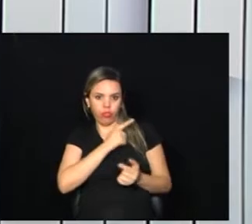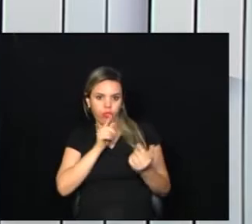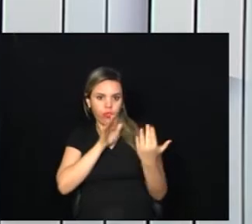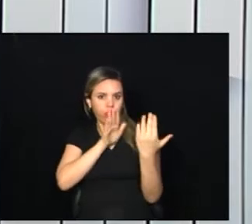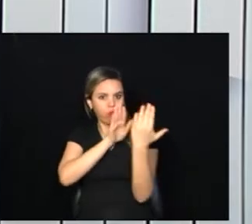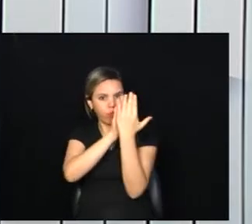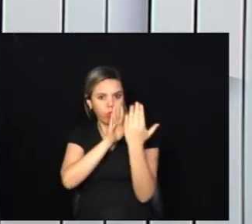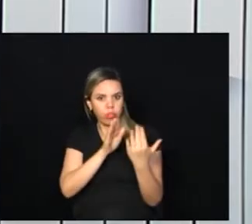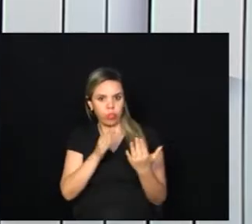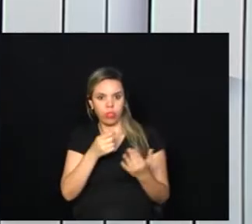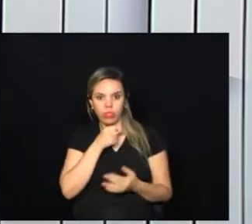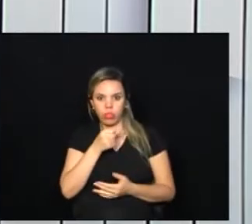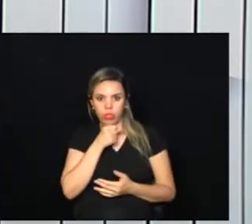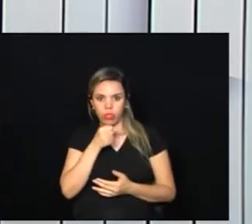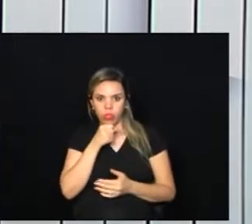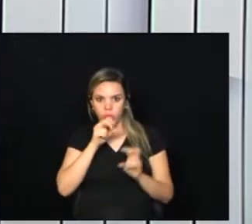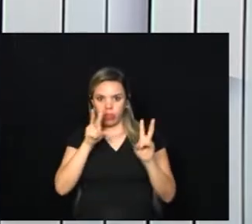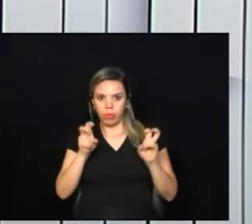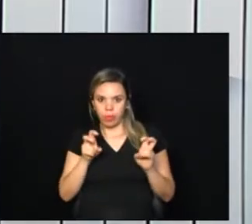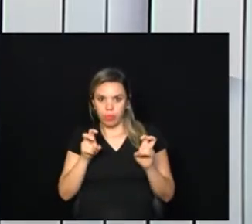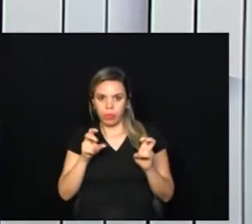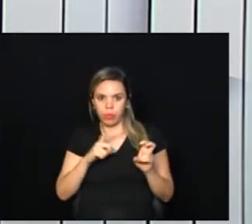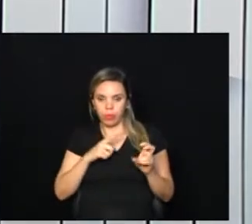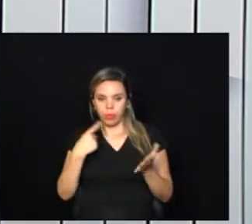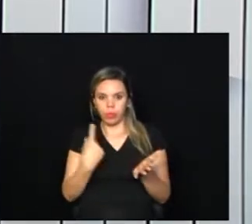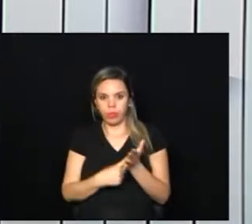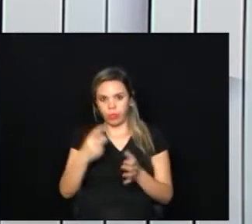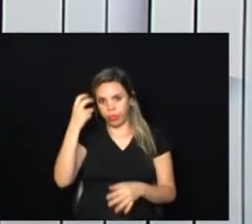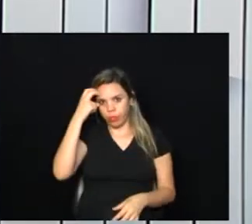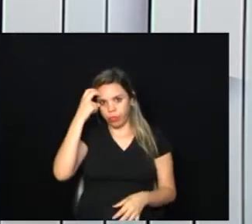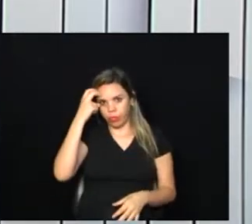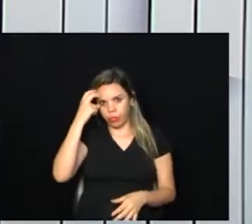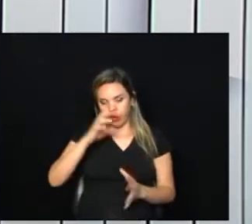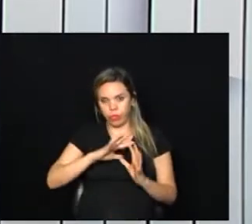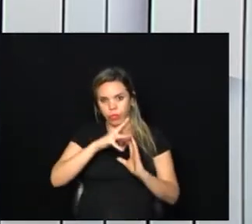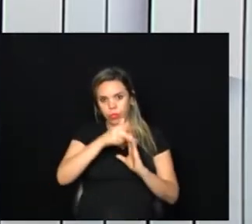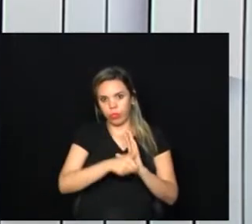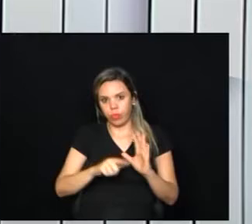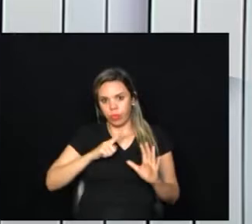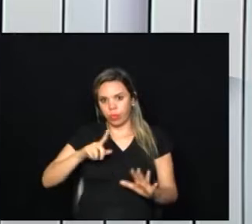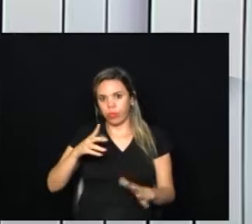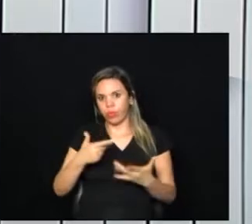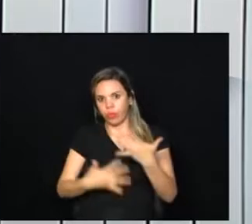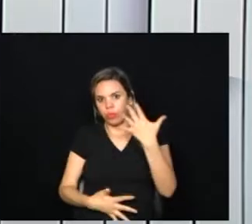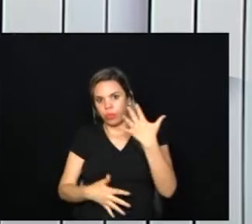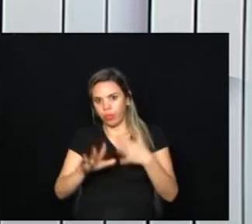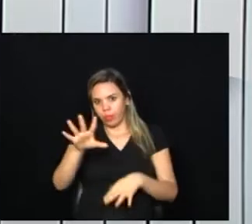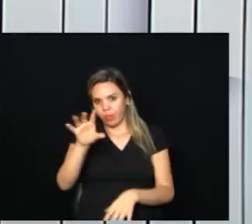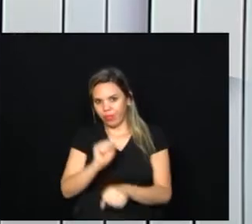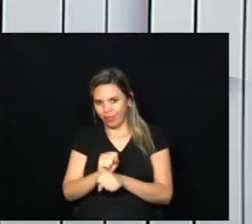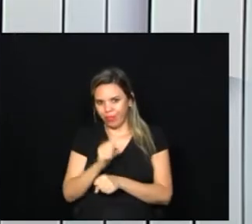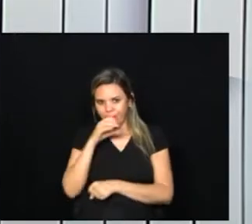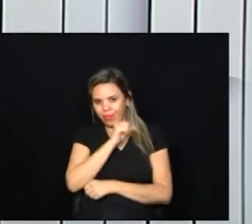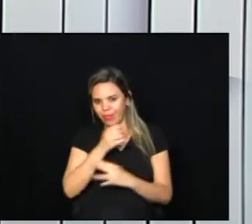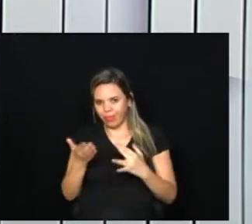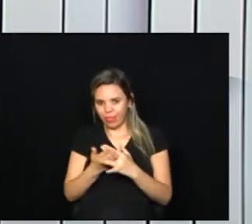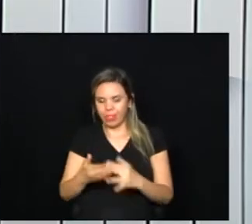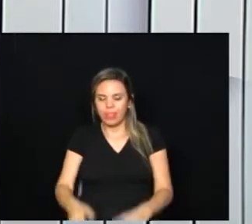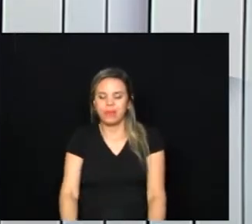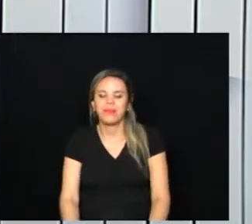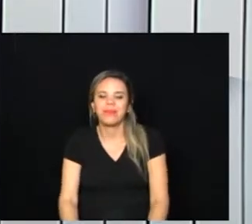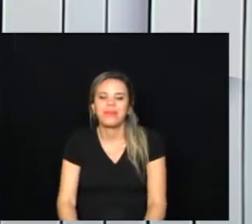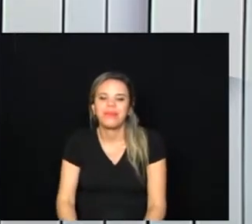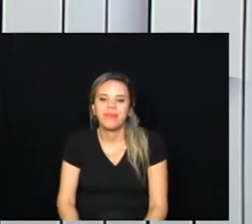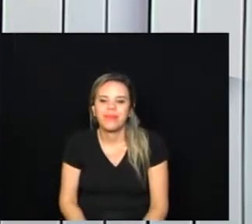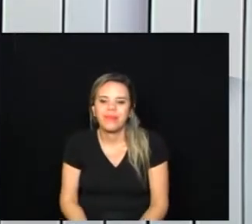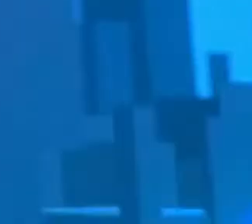vamos com uma reportagem sobre o assunto. Tem agenda cultural, tem giro ambiental, muitos assuntos. Não sai daí que o nosso intervalo é